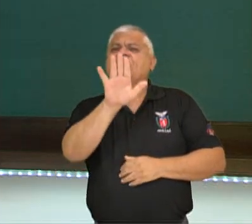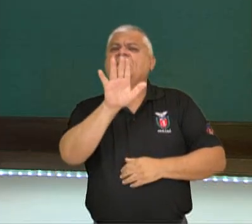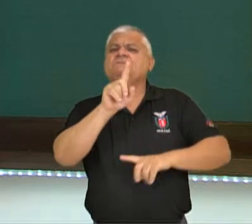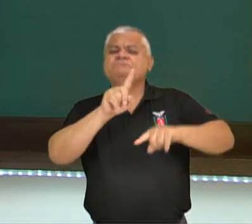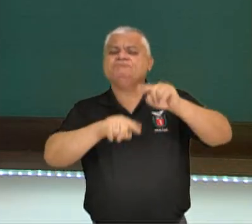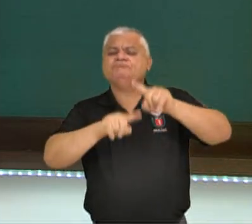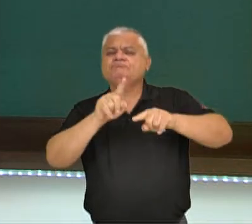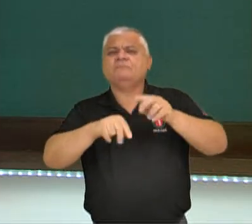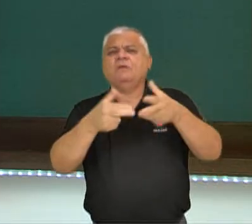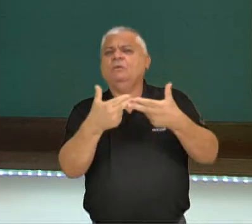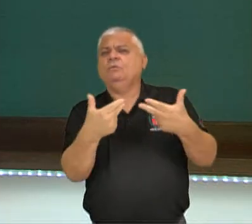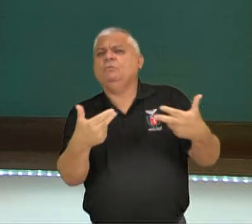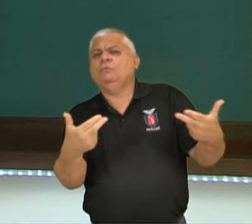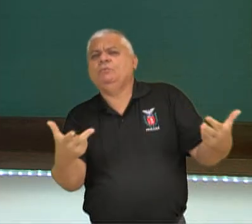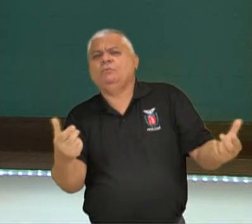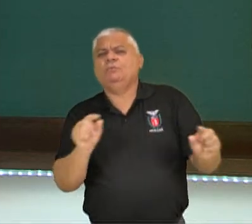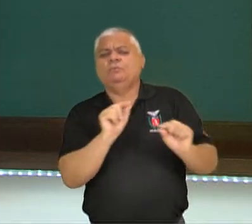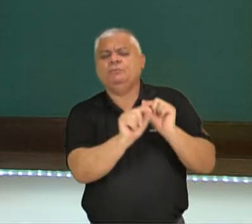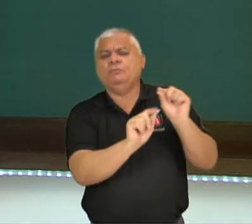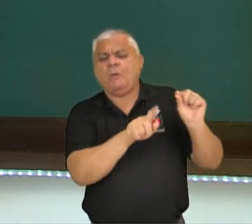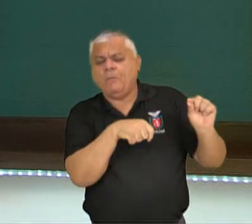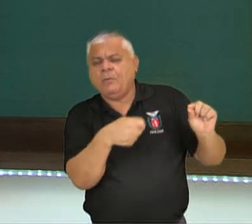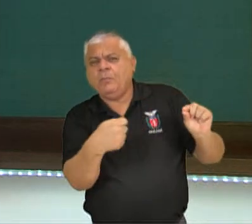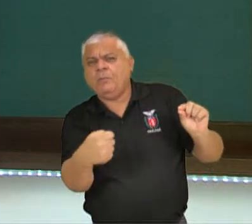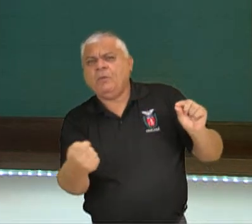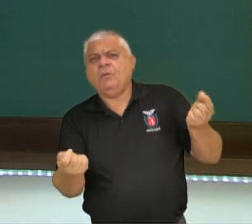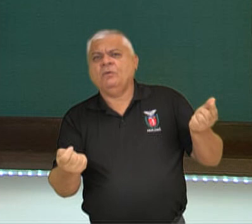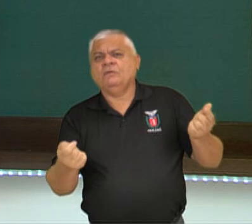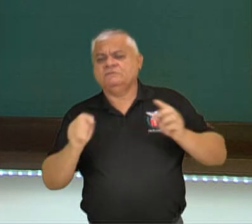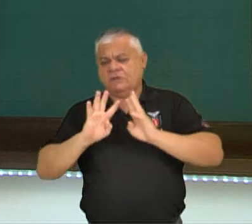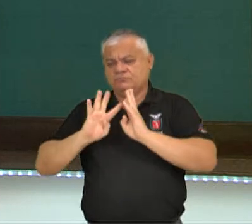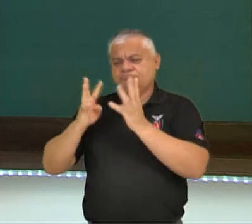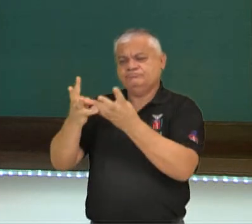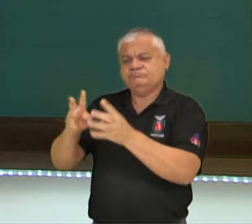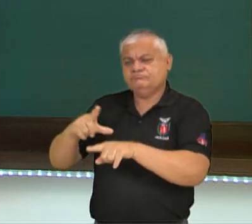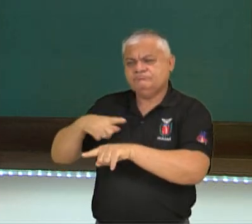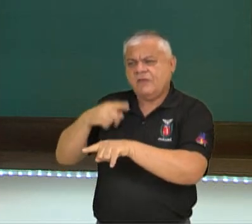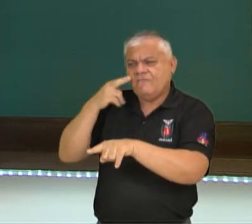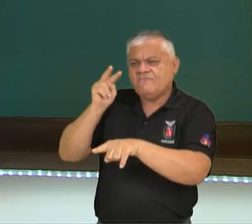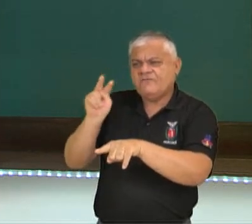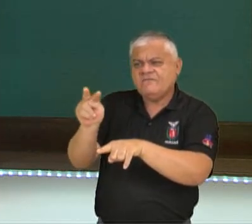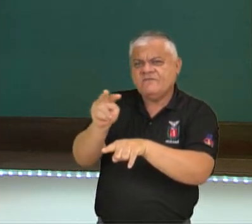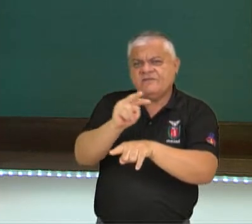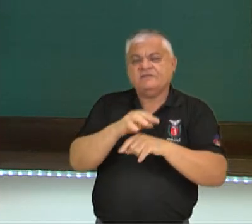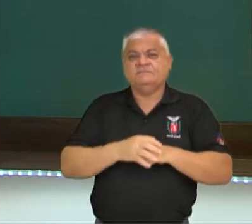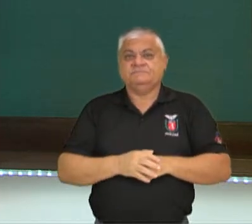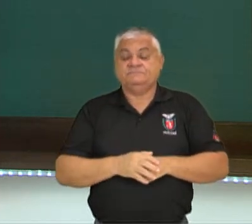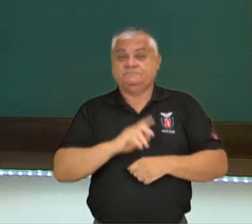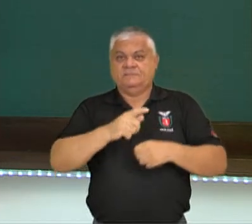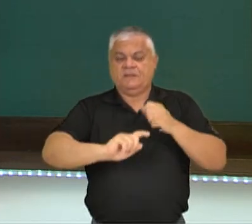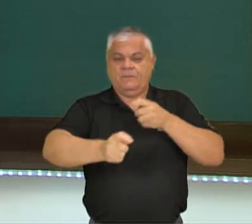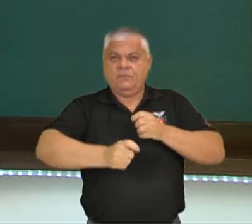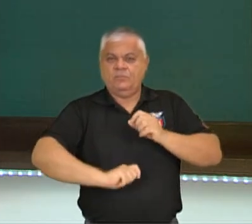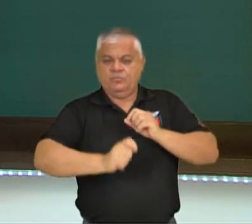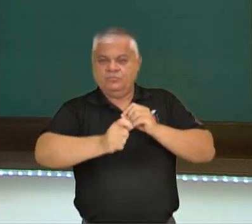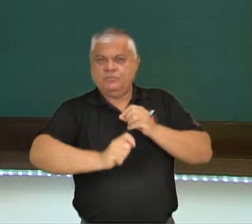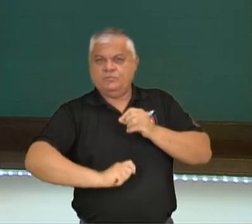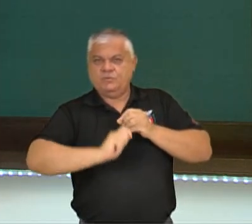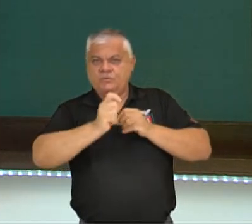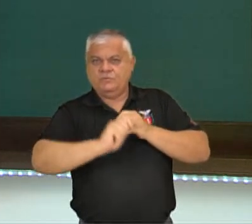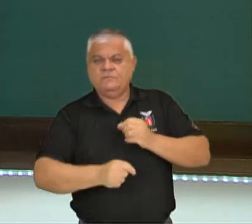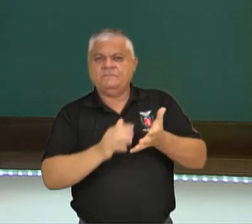os instrumentos que nós vamos encontrar nessa roda aí? Os principais são o berimbau,